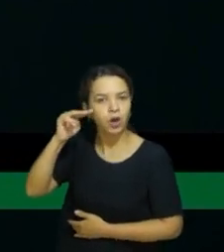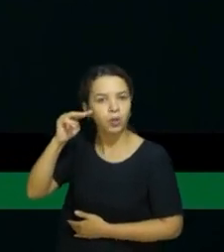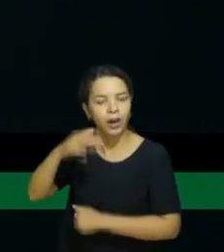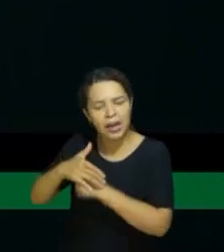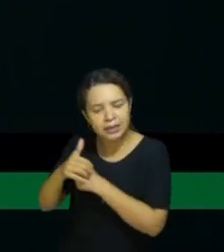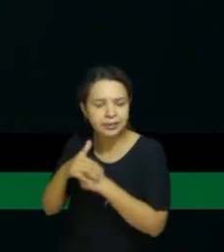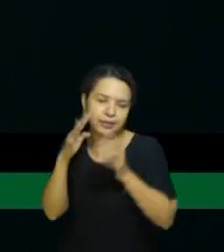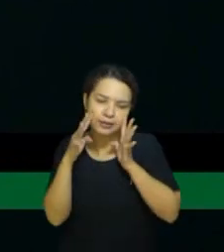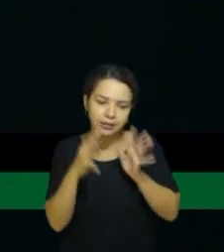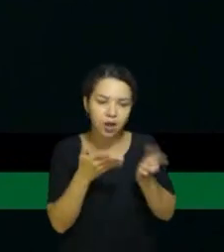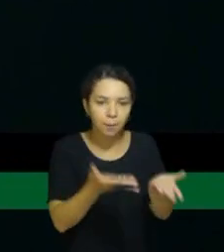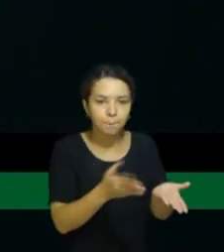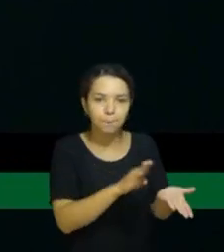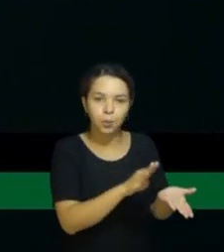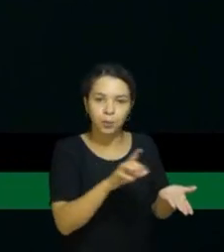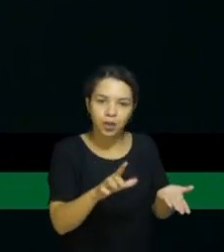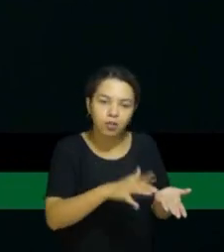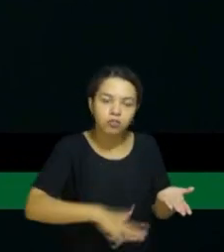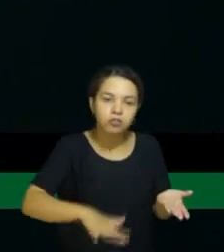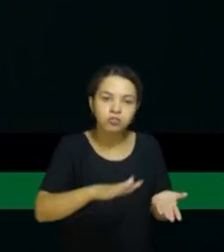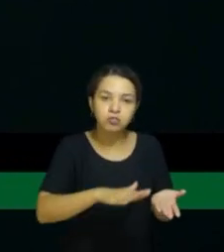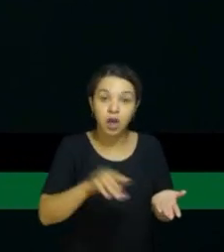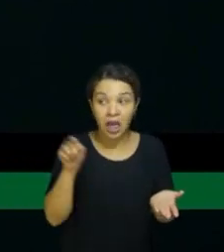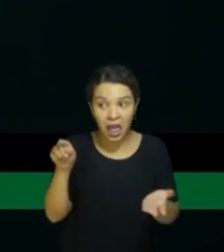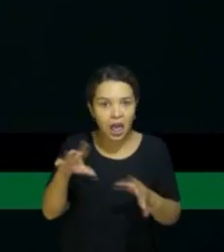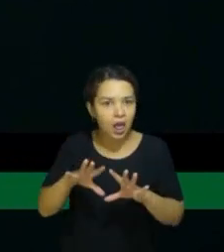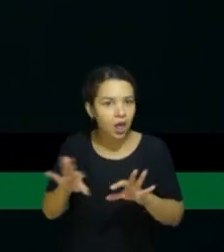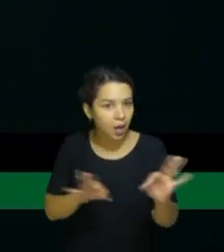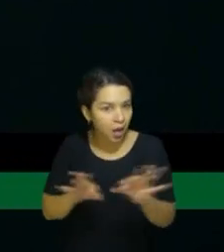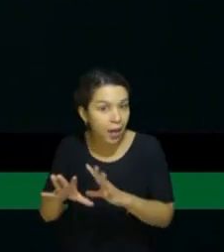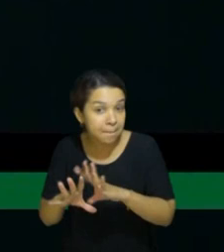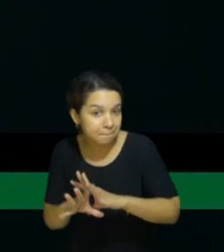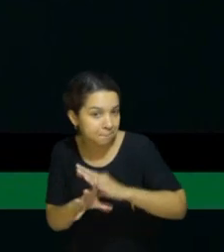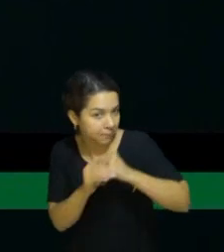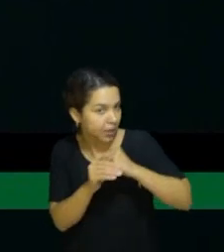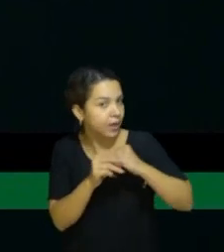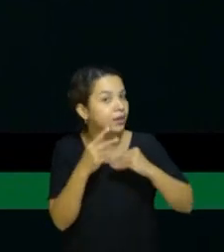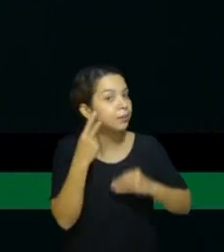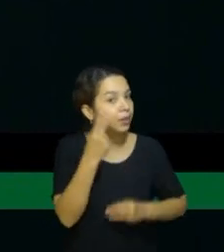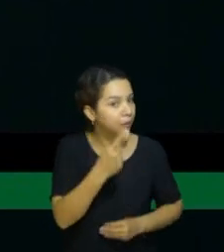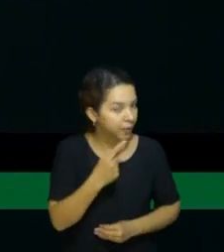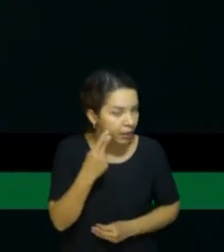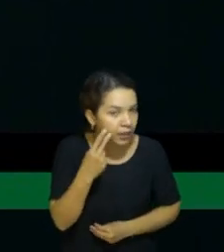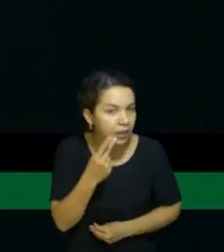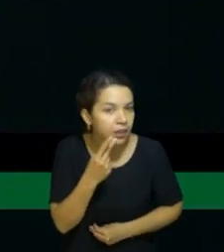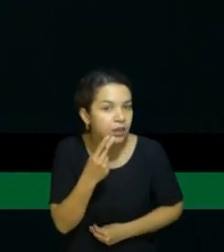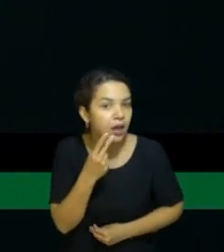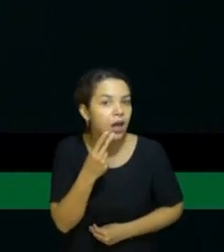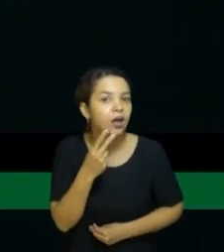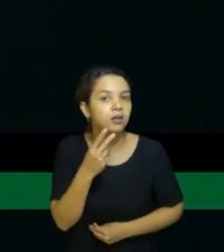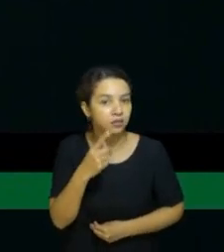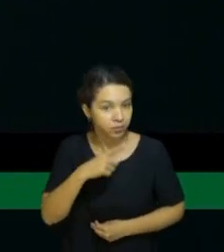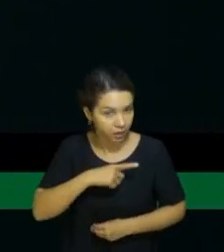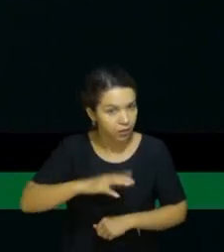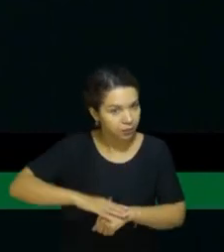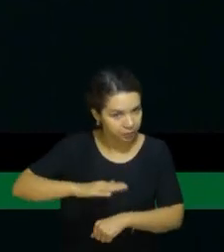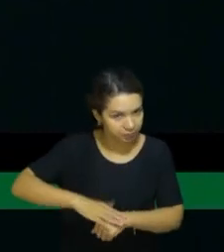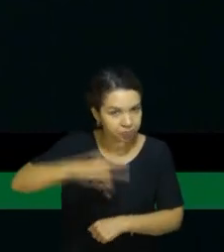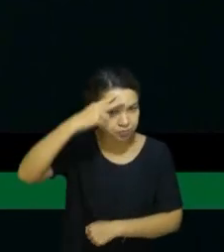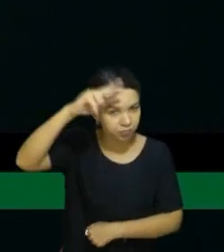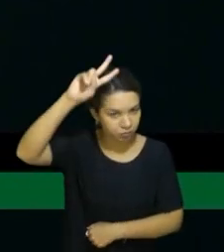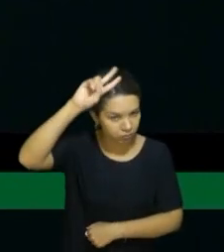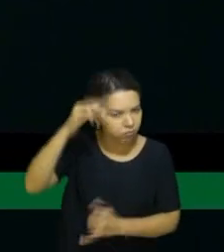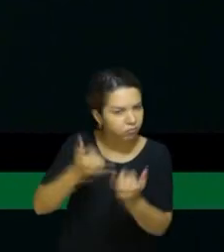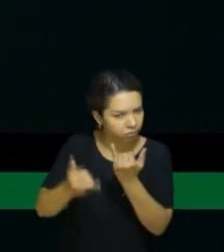região só em emendas parlamentares Deputado vente caro preso e parte desses recursos é de vossa excelência só de